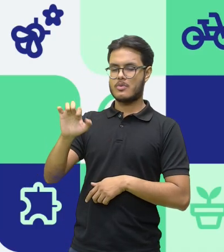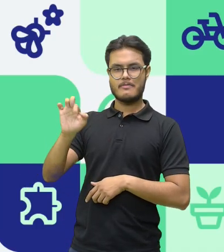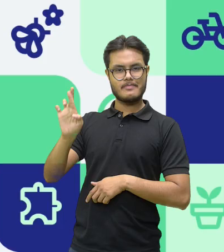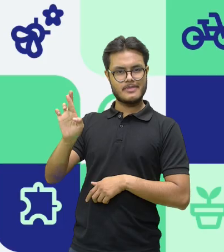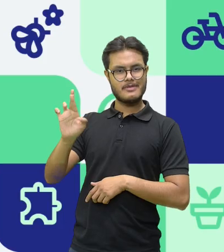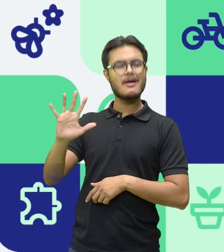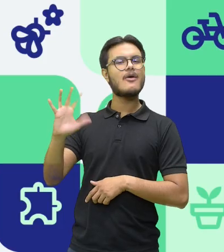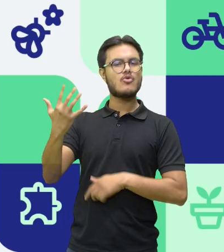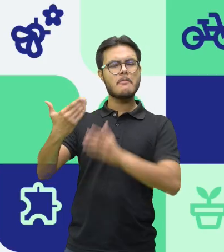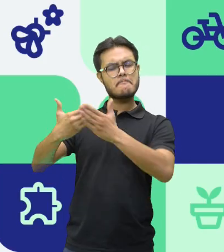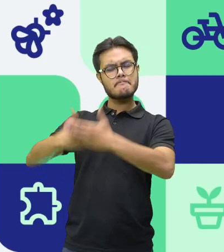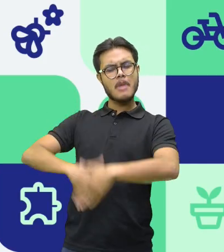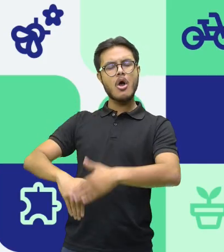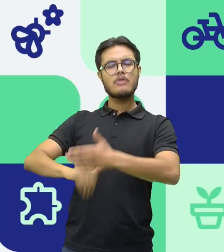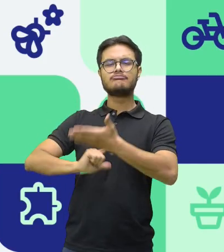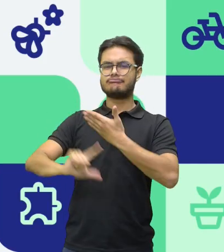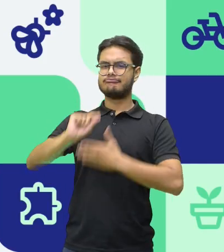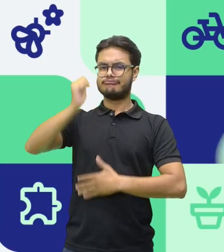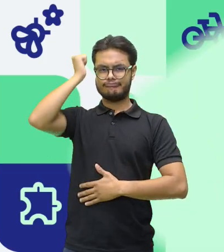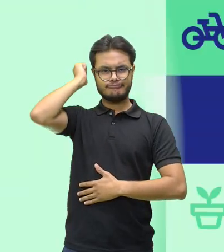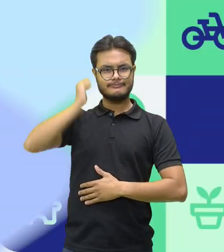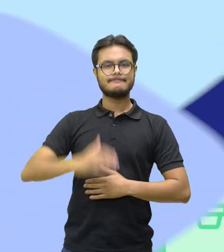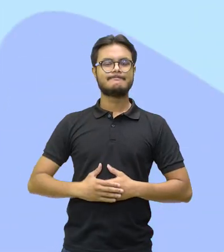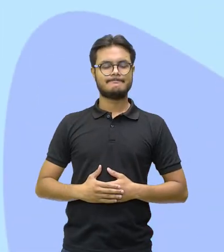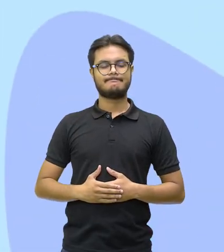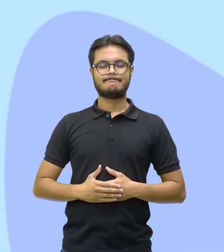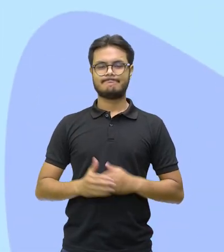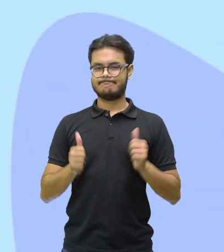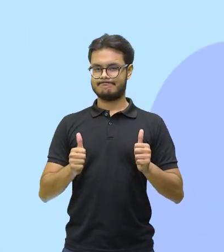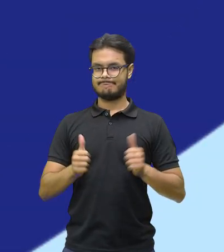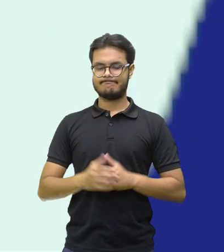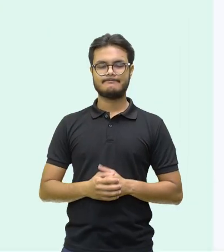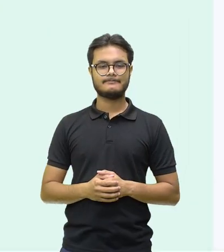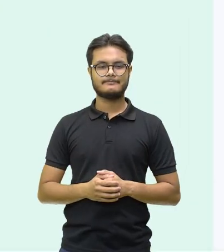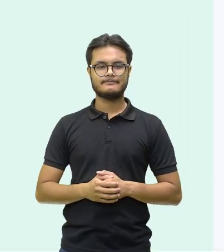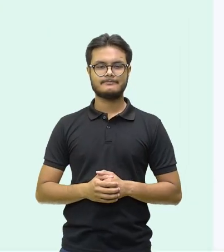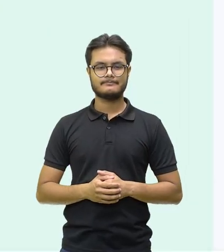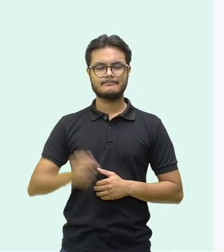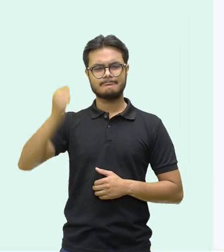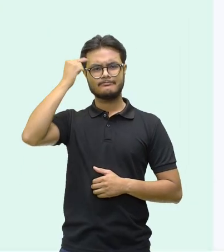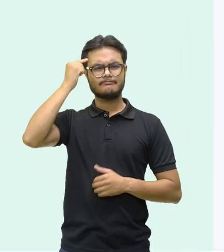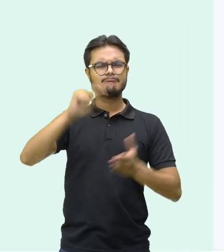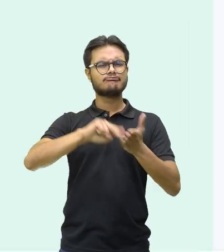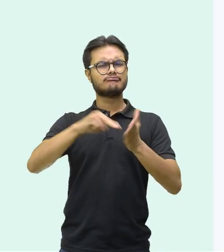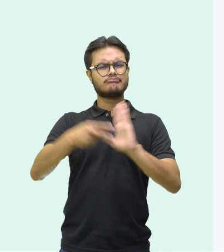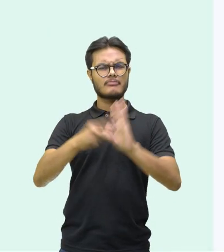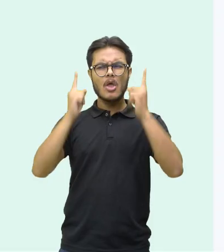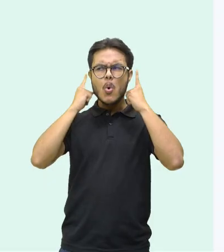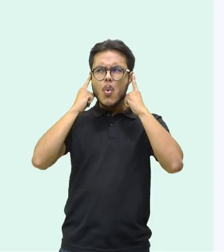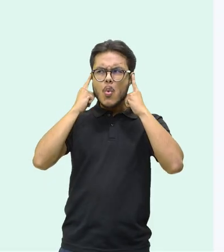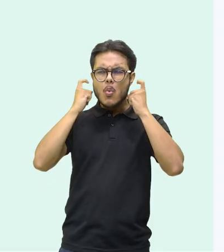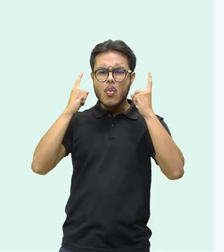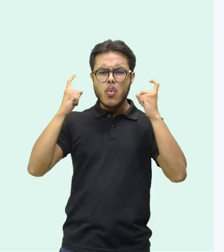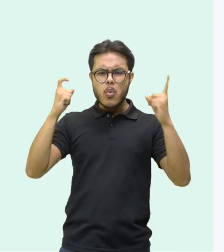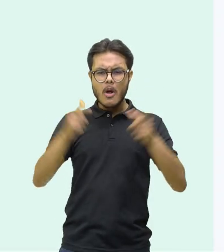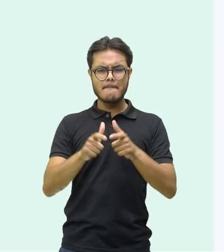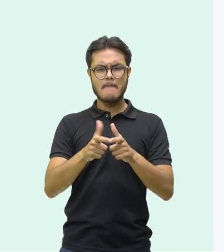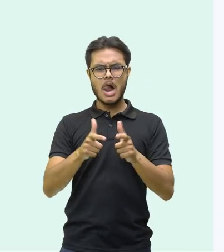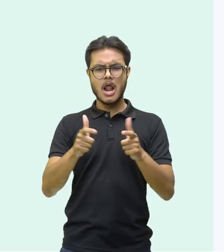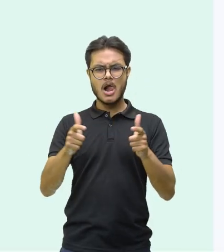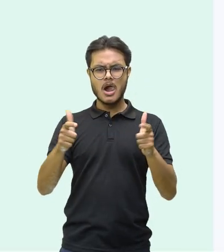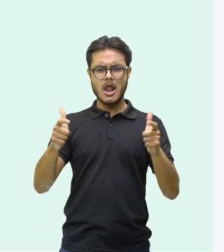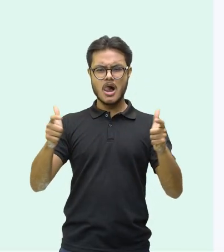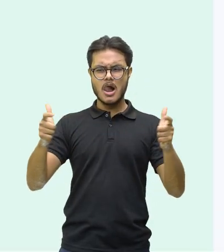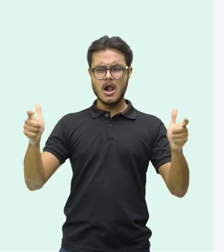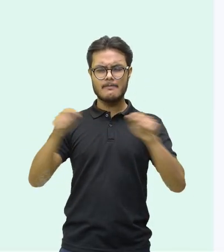caso da UEA, como vocês estão estudando, correto? Beleza? Aí você fica pensando, o que é o som? Você lembra que o som é uma onda de